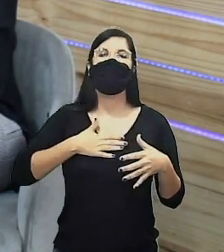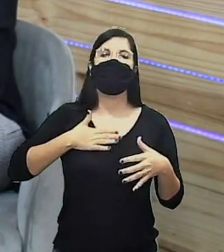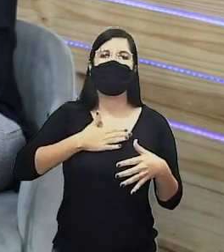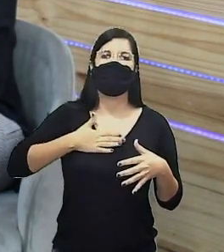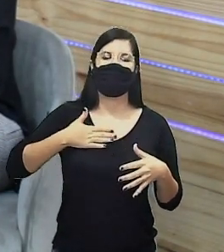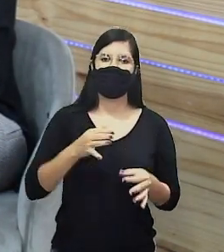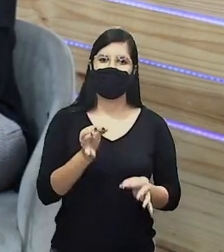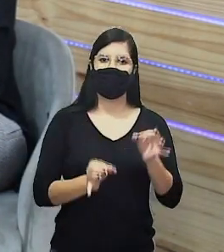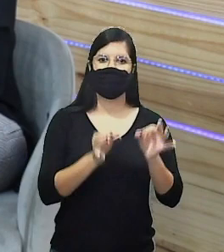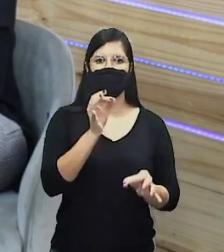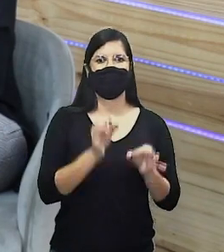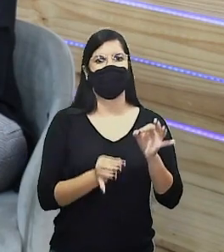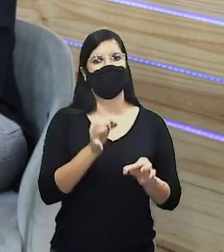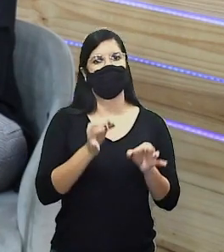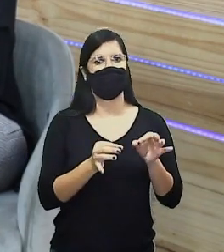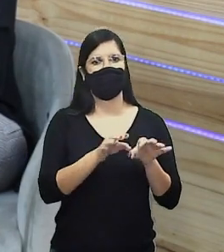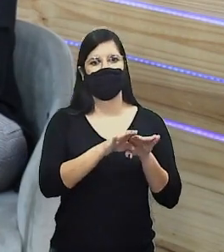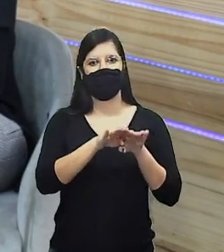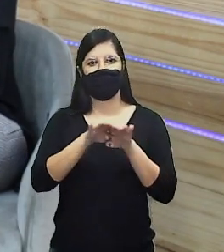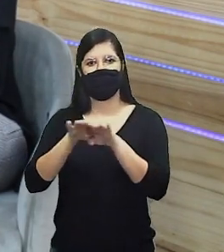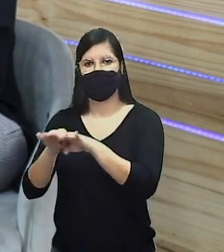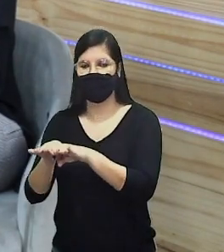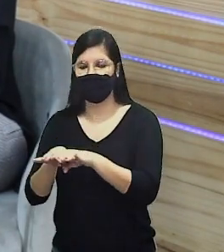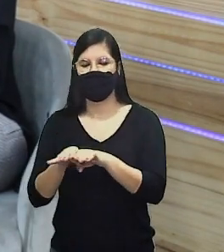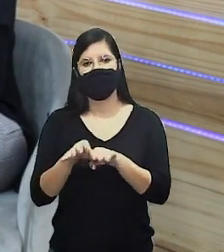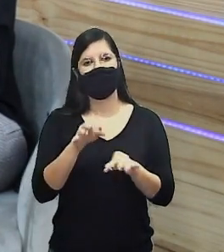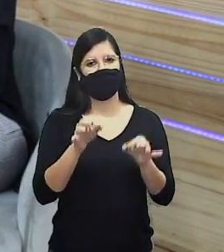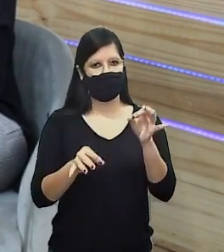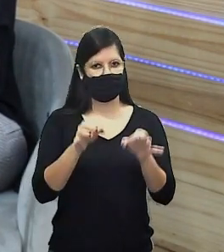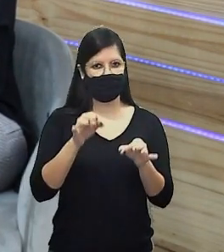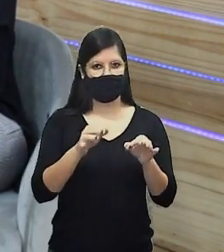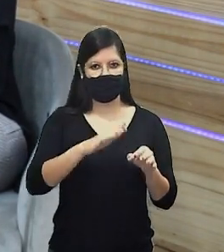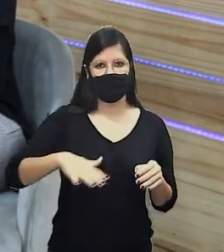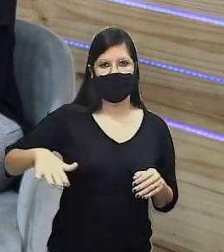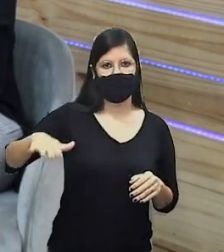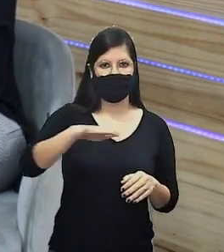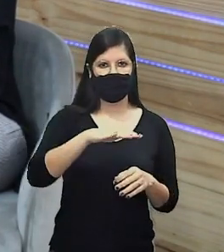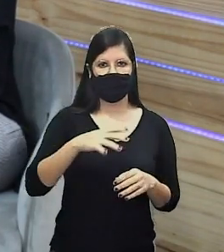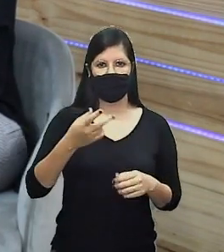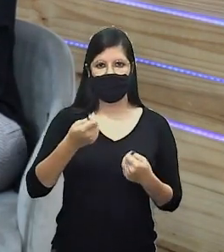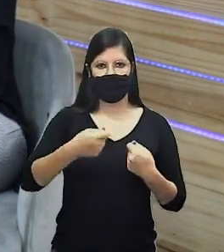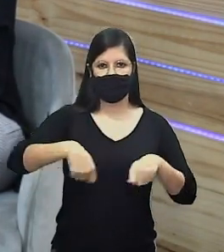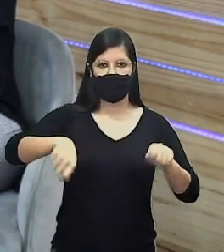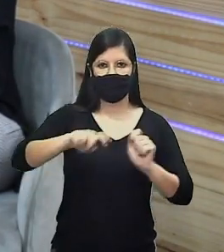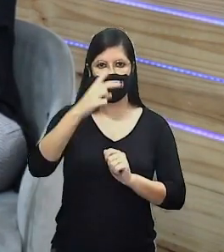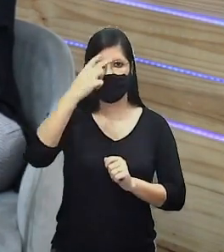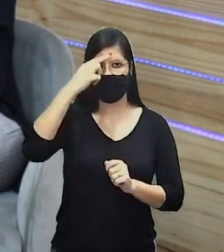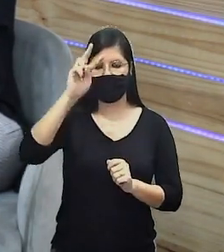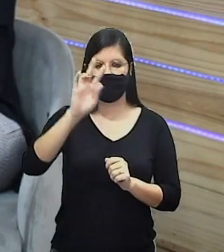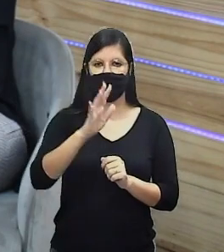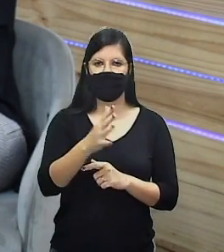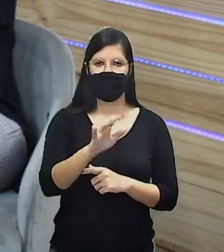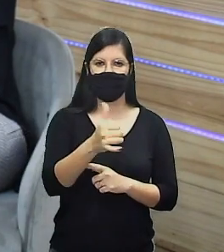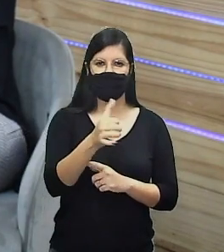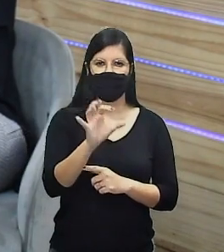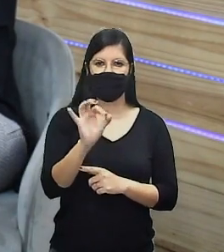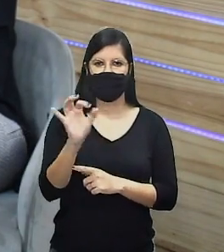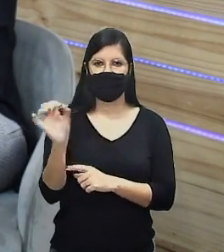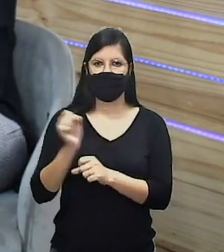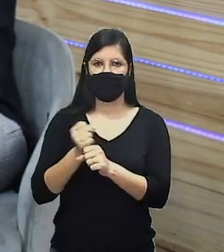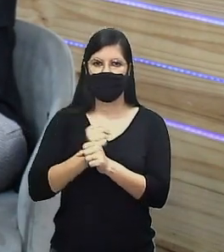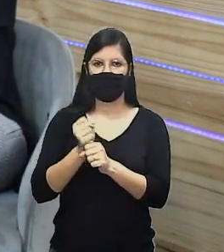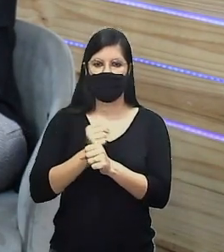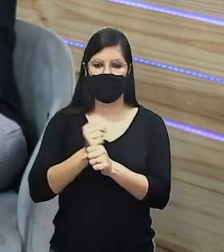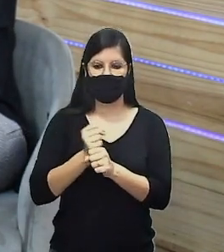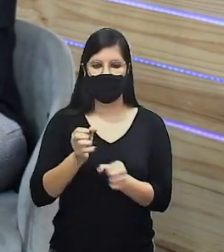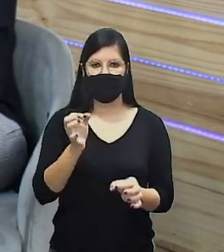em punir os iguais, ou supostamente iguais. A gente não precisa lembrar que há menos de 100 anos havia execuções